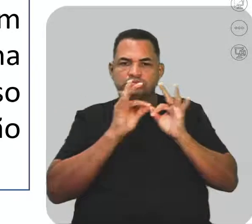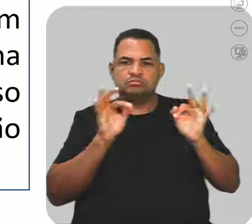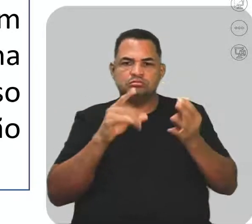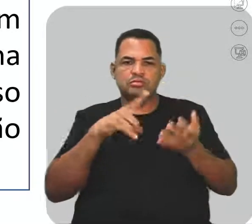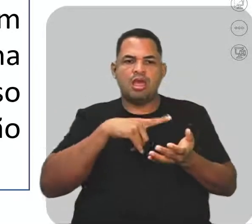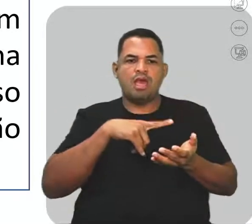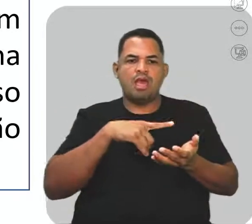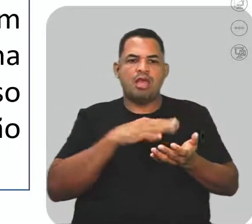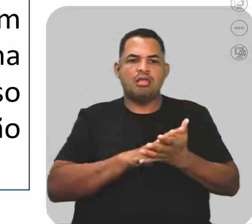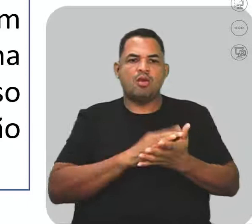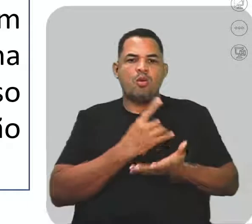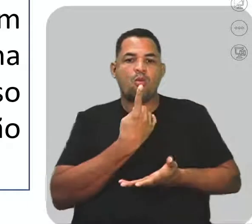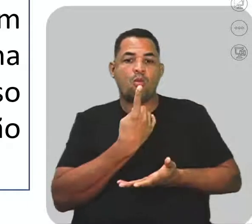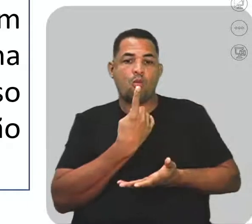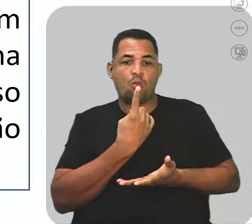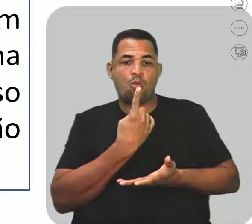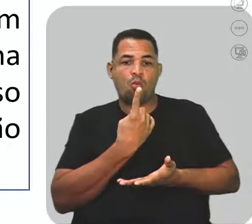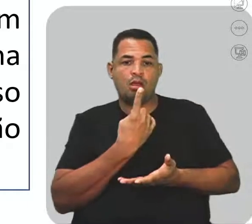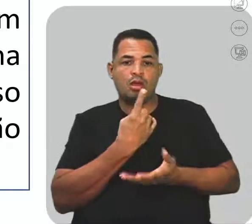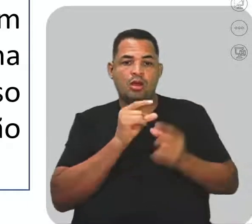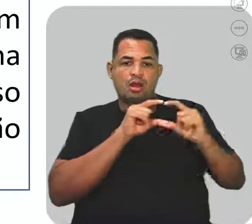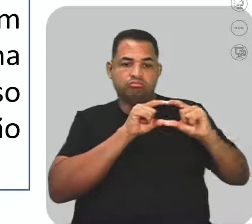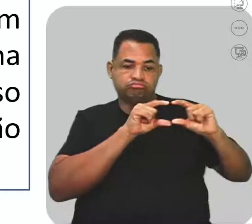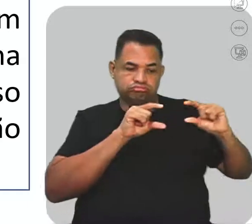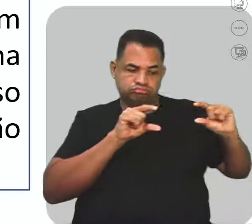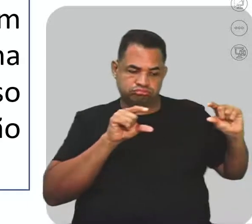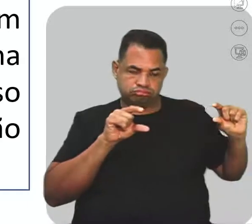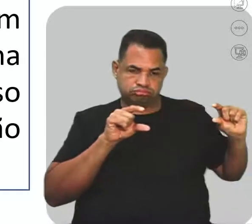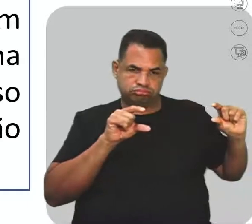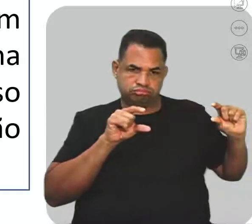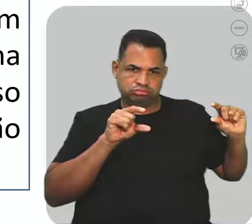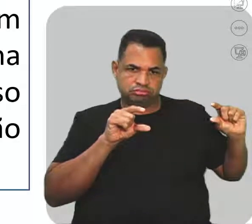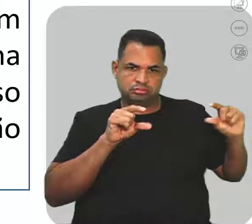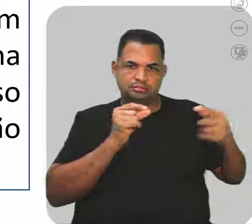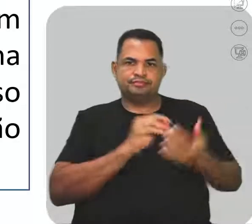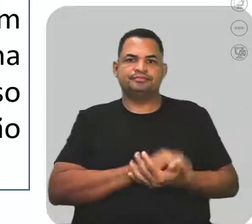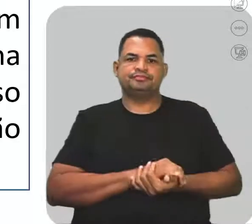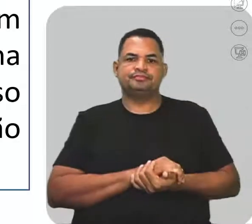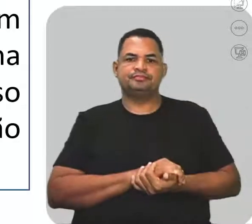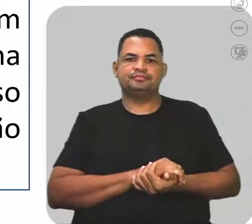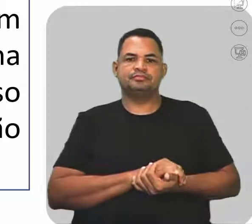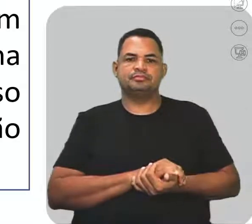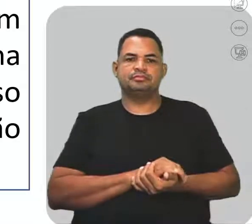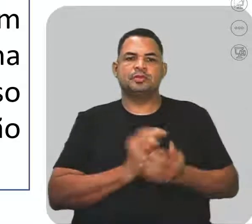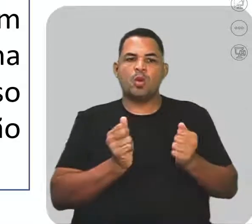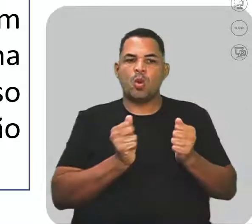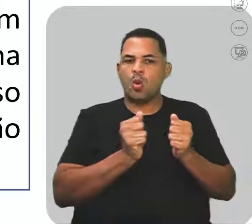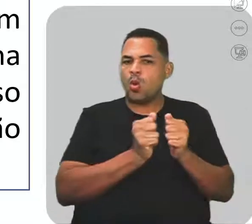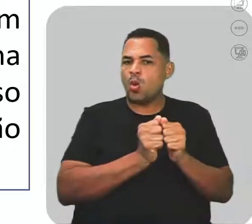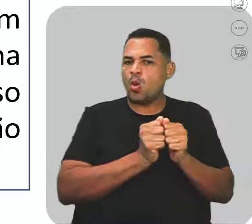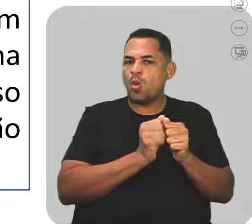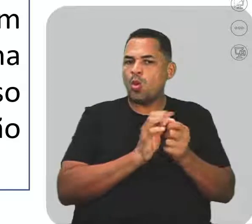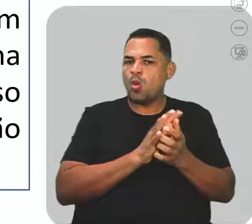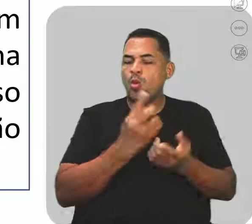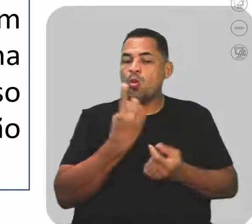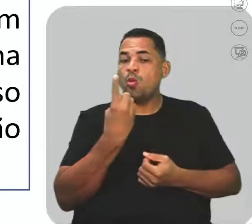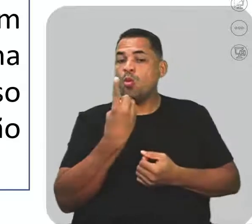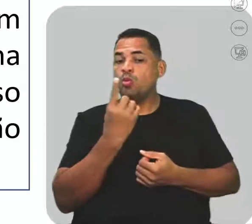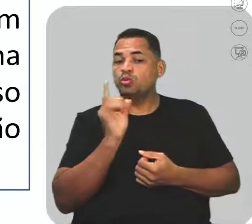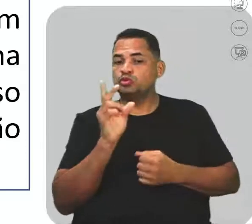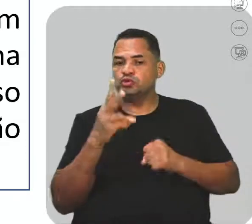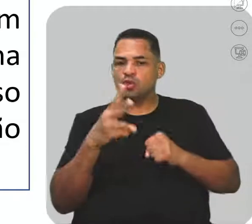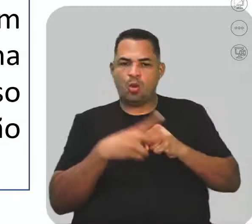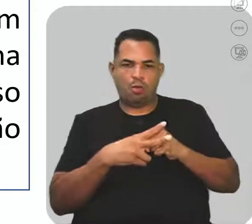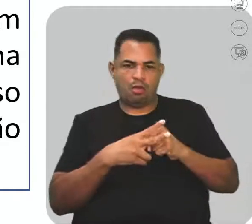formado por somente uma oração, ok? Agrupada em torno de